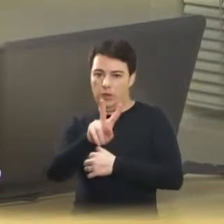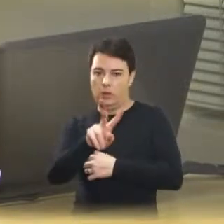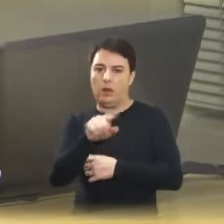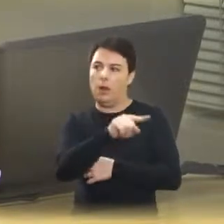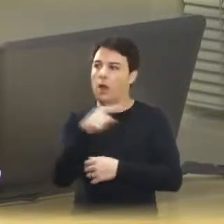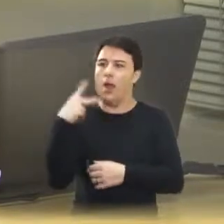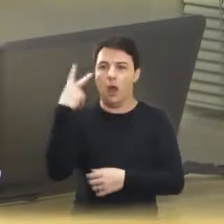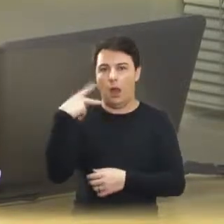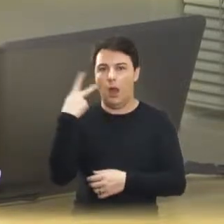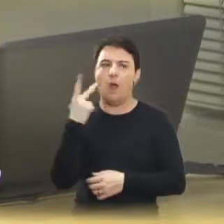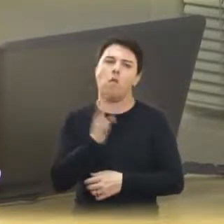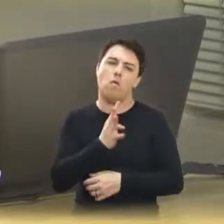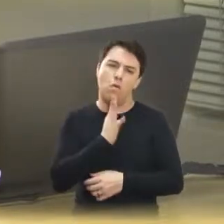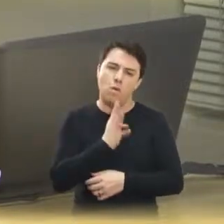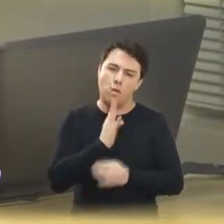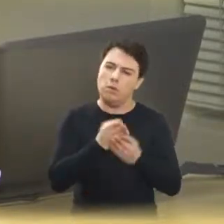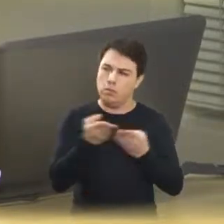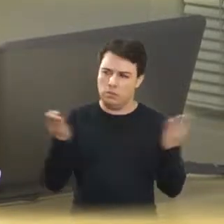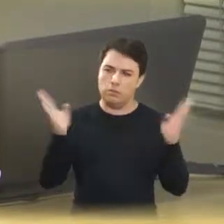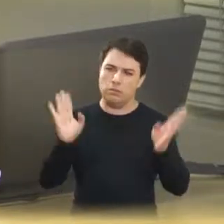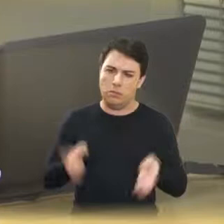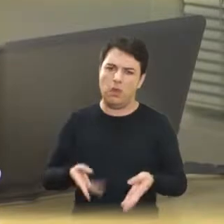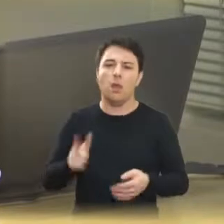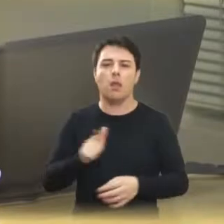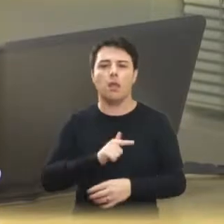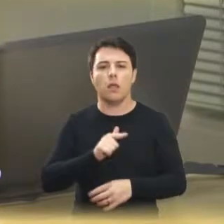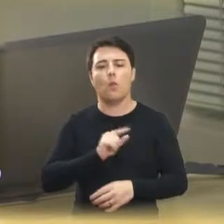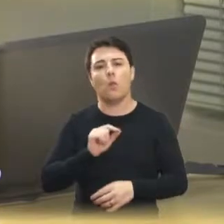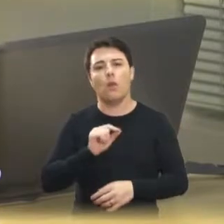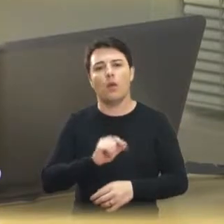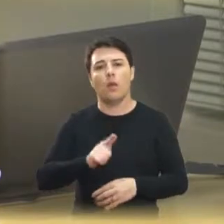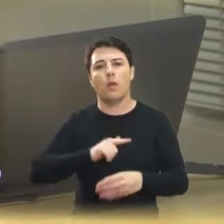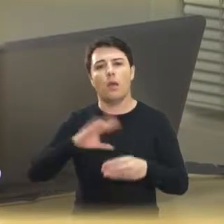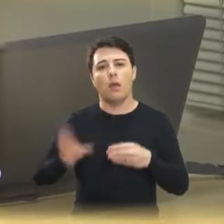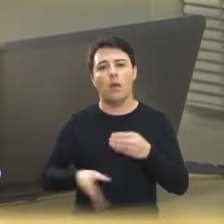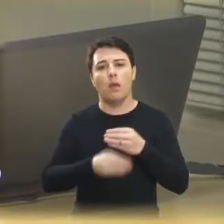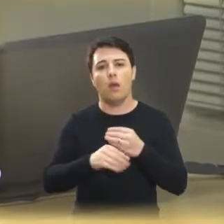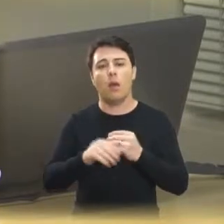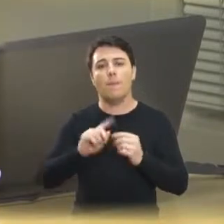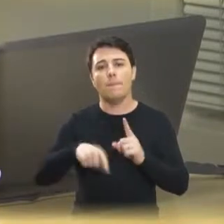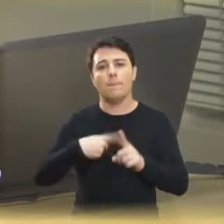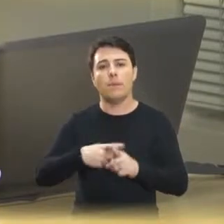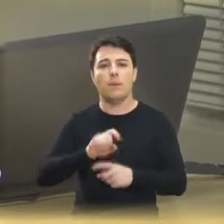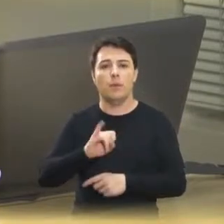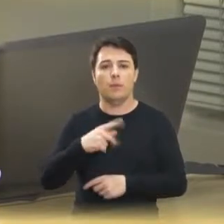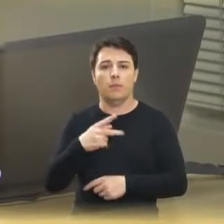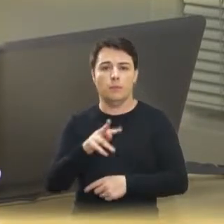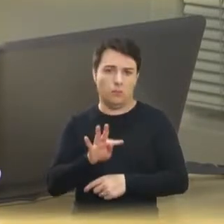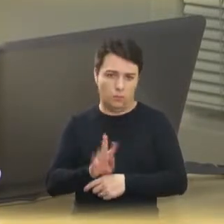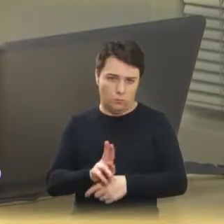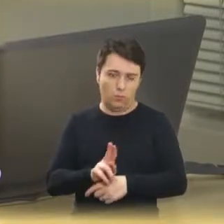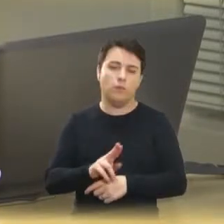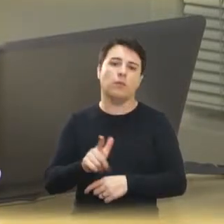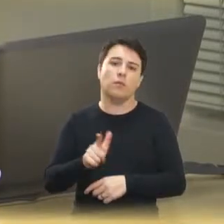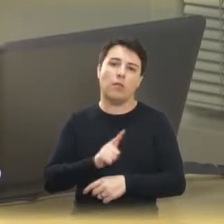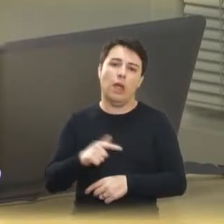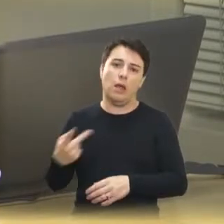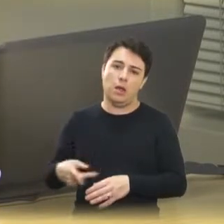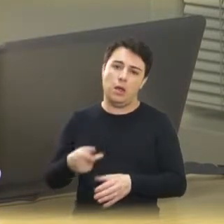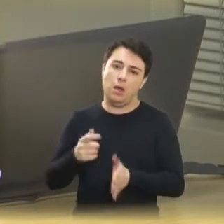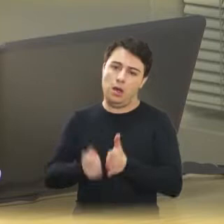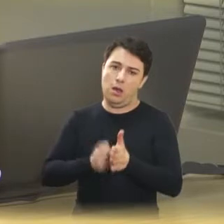vereadores, conhecem bastante bem. Nós tivemos um incremento de IPTU grande no município